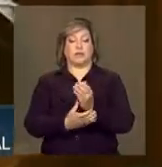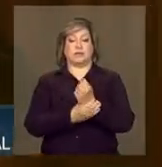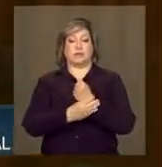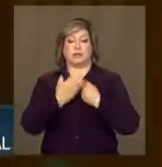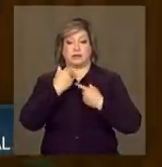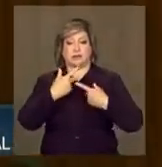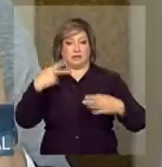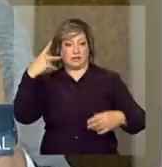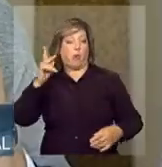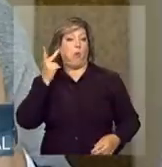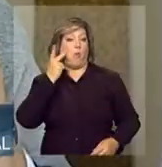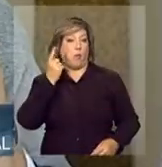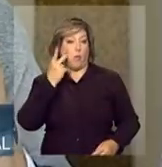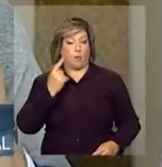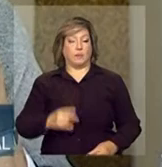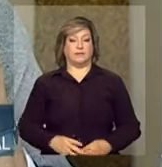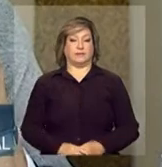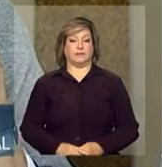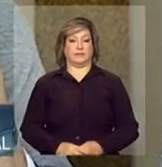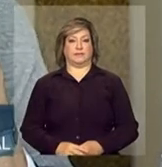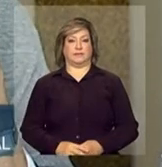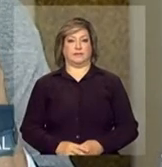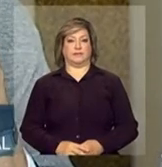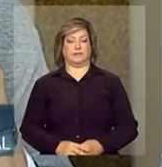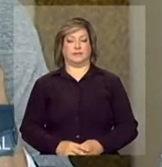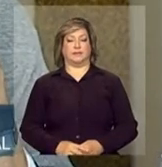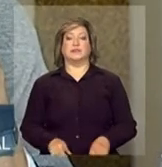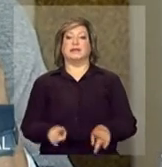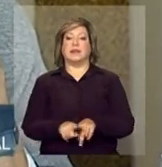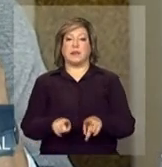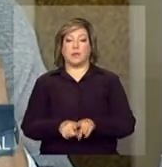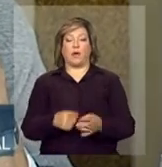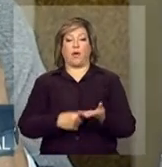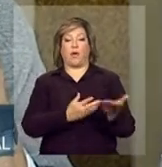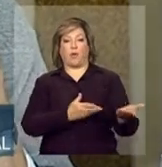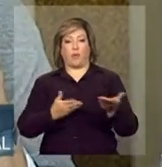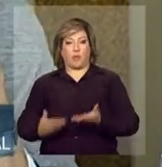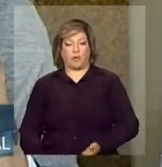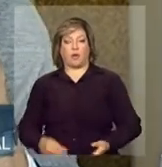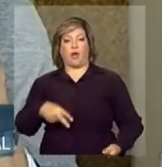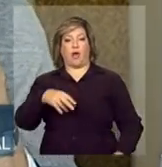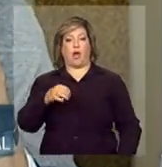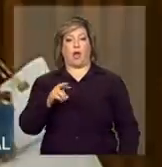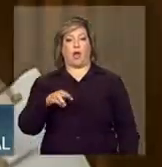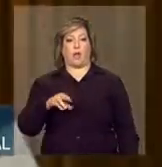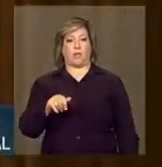Nutricional do Estado do Ceará. E também quero convidar a Norma Sueli,